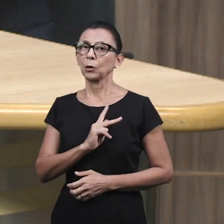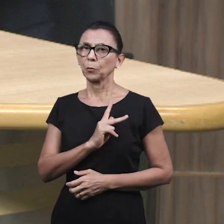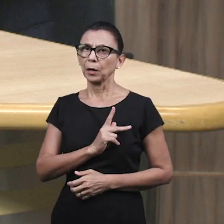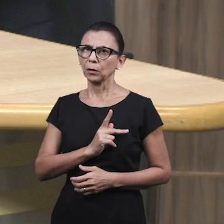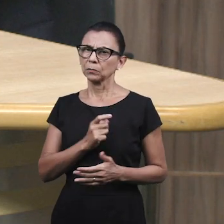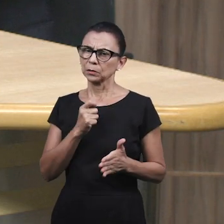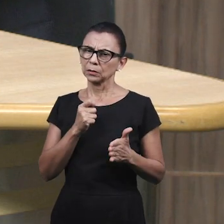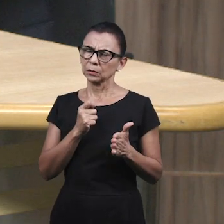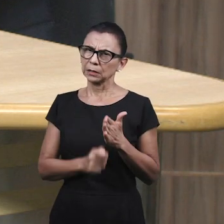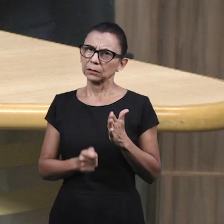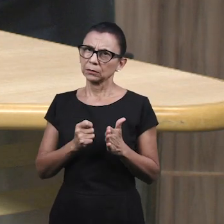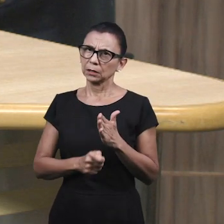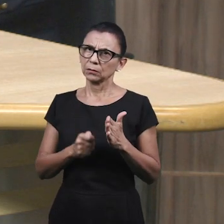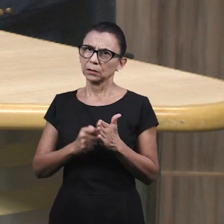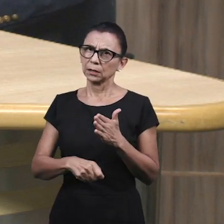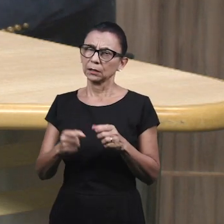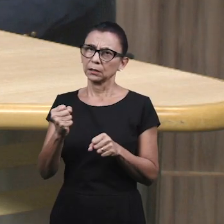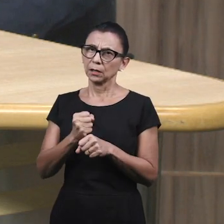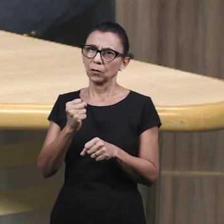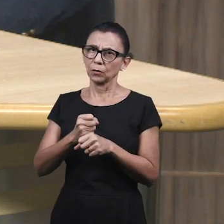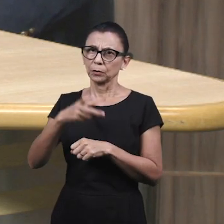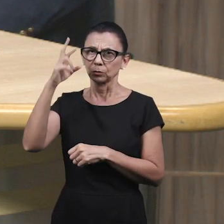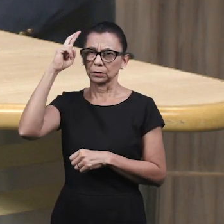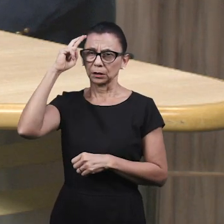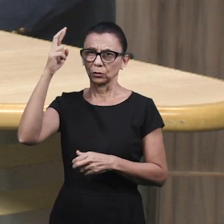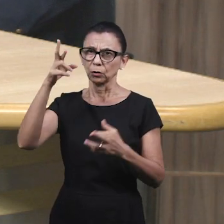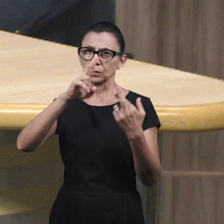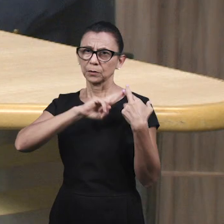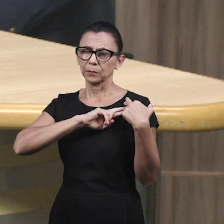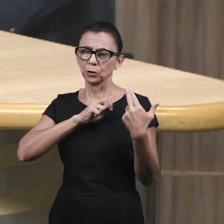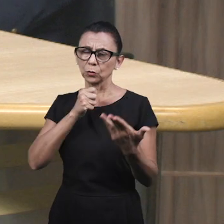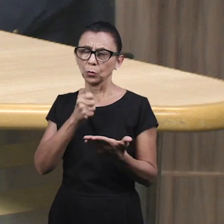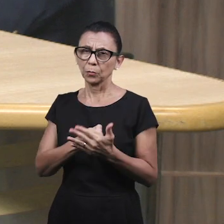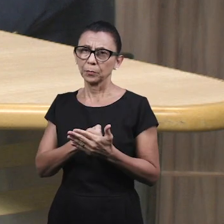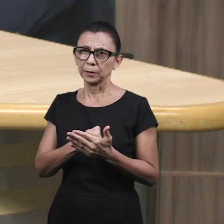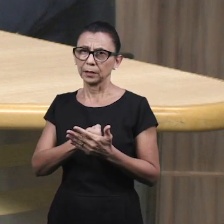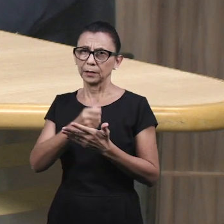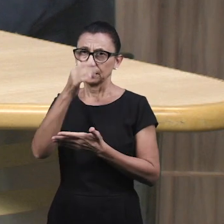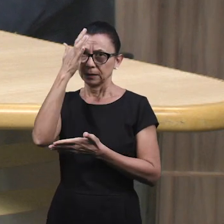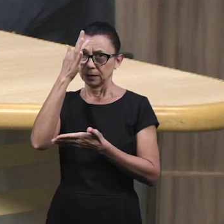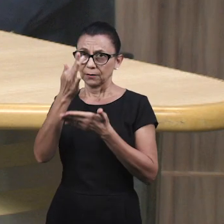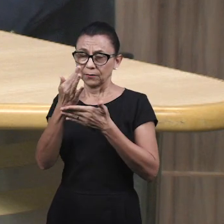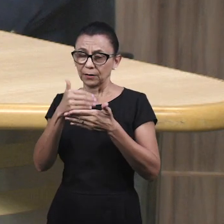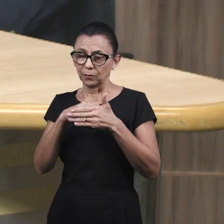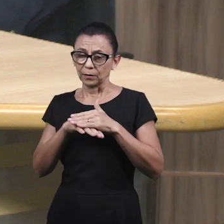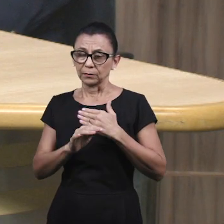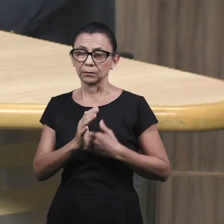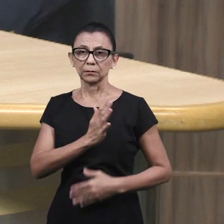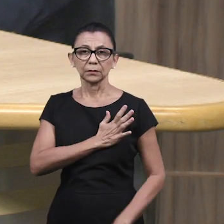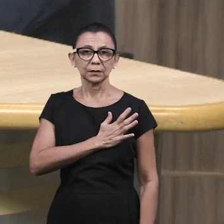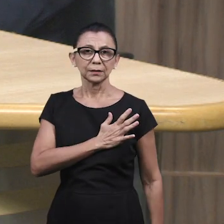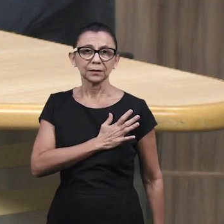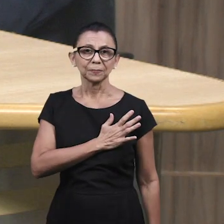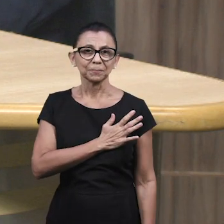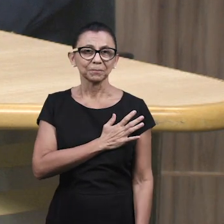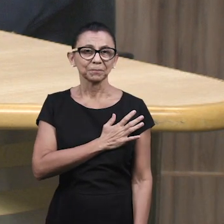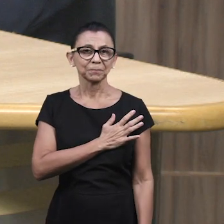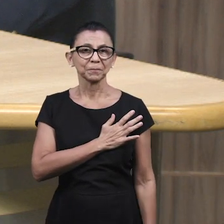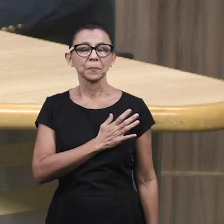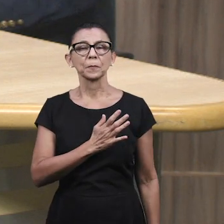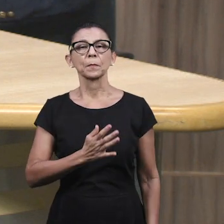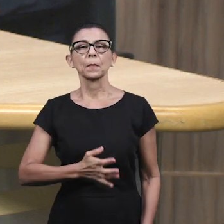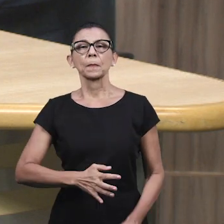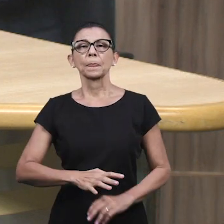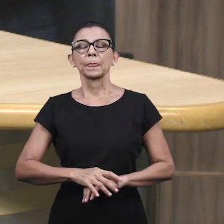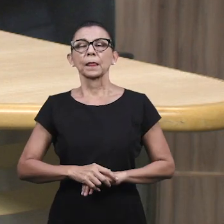fé. Então você pega, e é isso que foi o grande desvio do cristianismo. Porque quando ele se